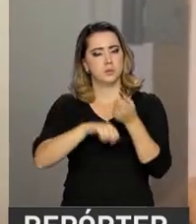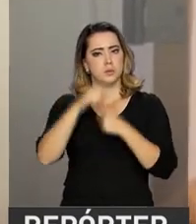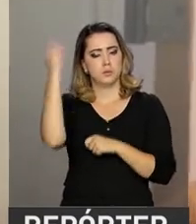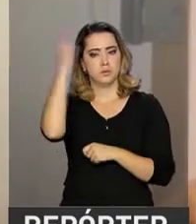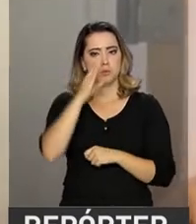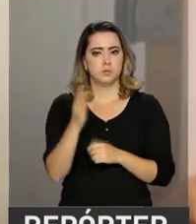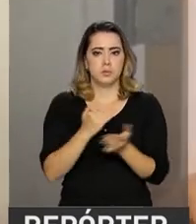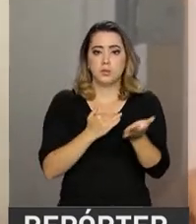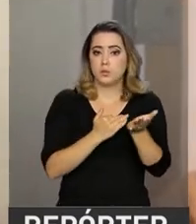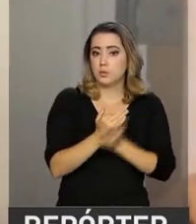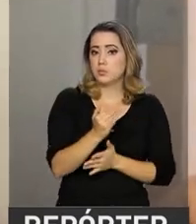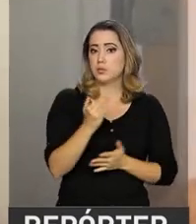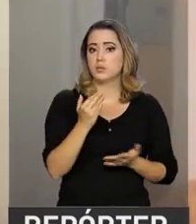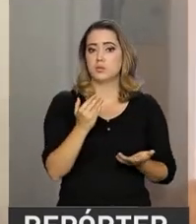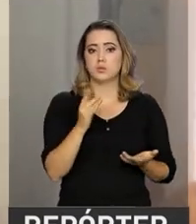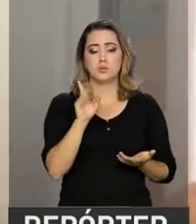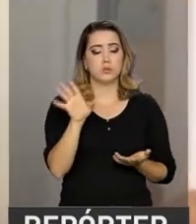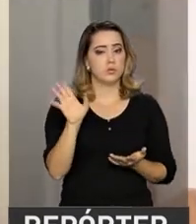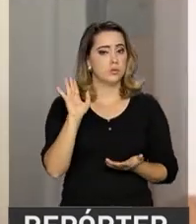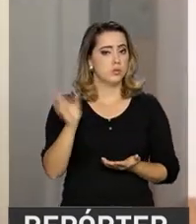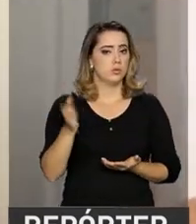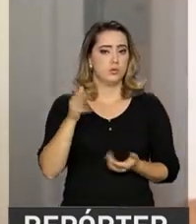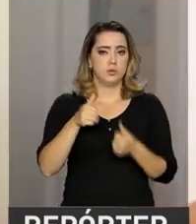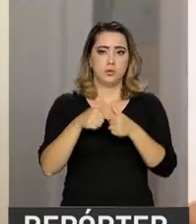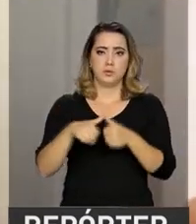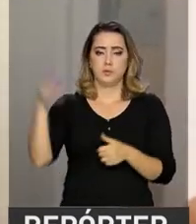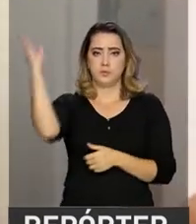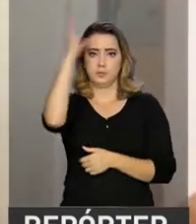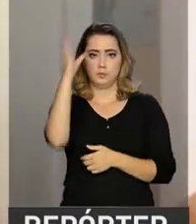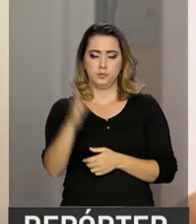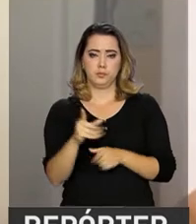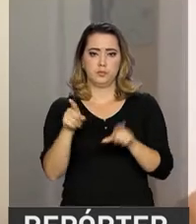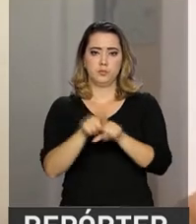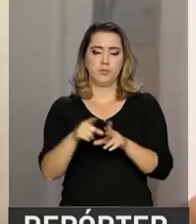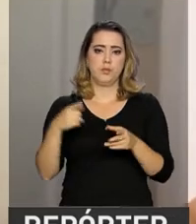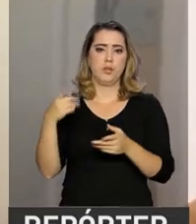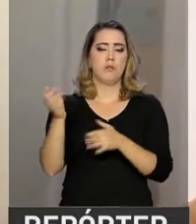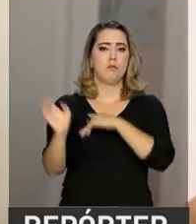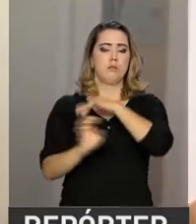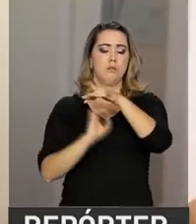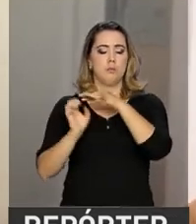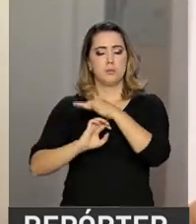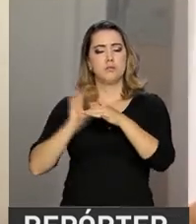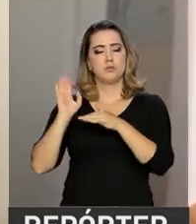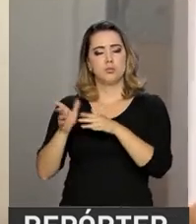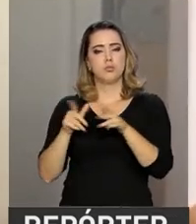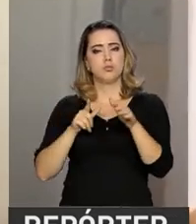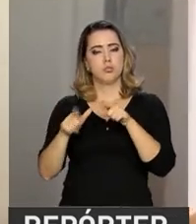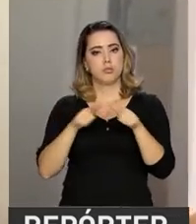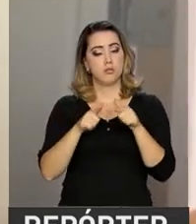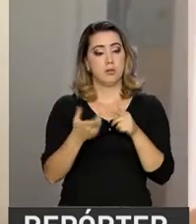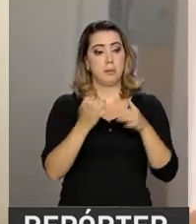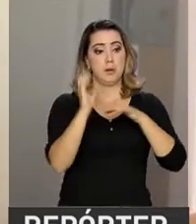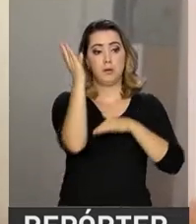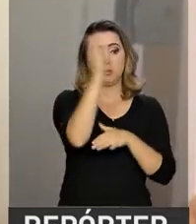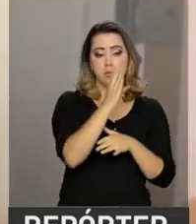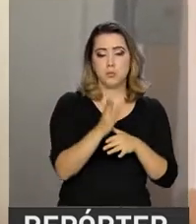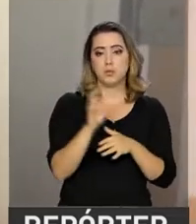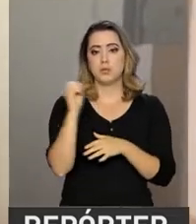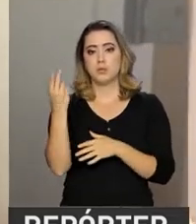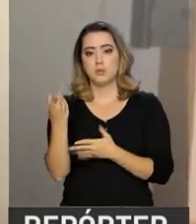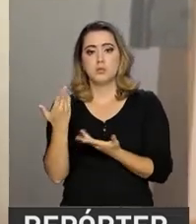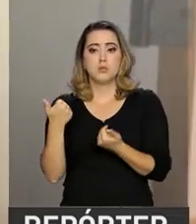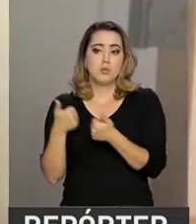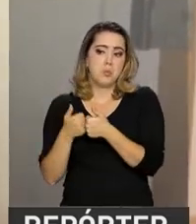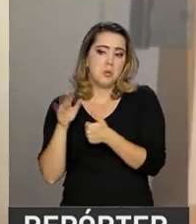brasileira. Desde quem já está no Brasil, presente, empresas que já estão lá há muito tempo, empresas que investiram